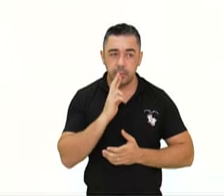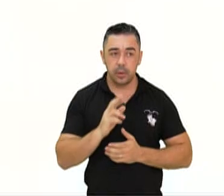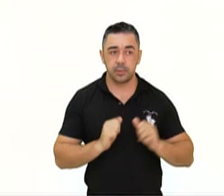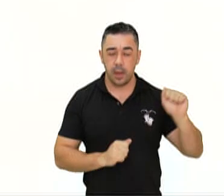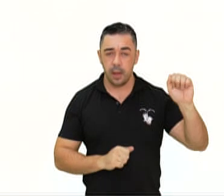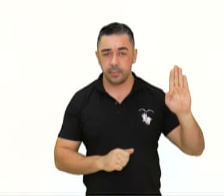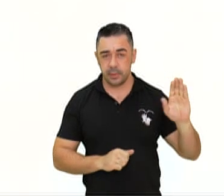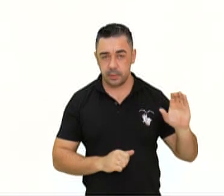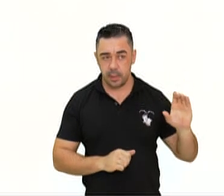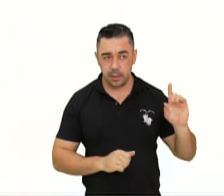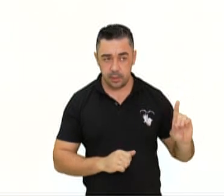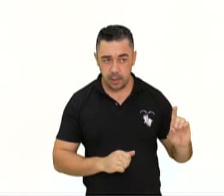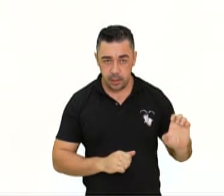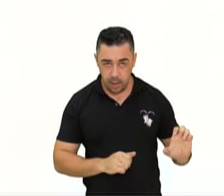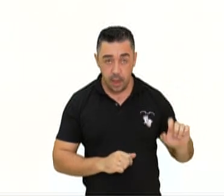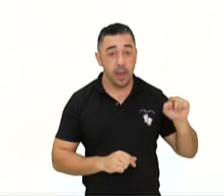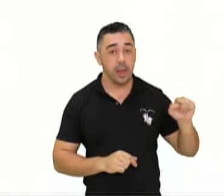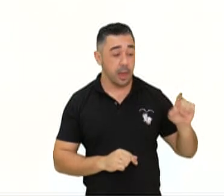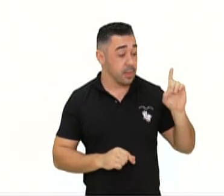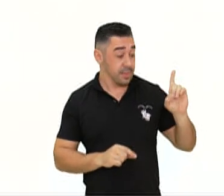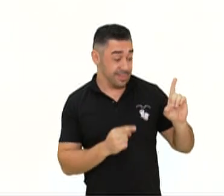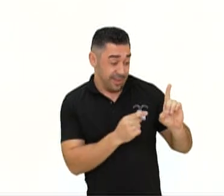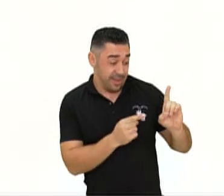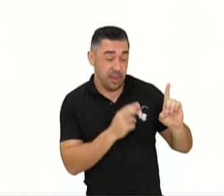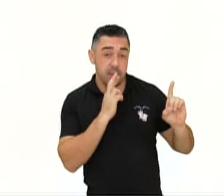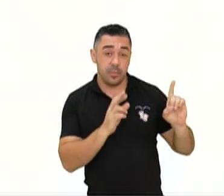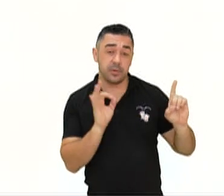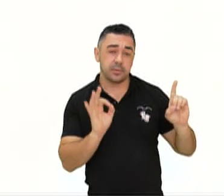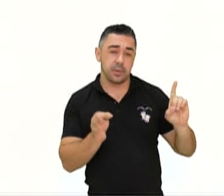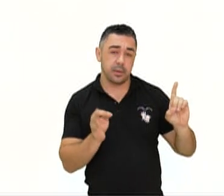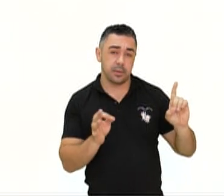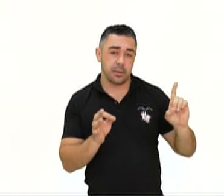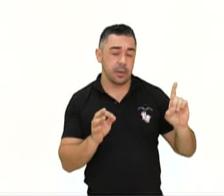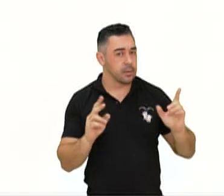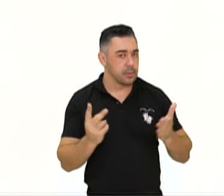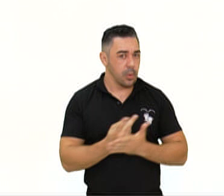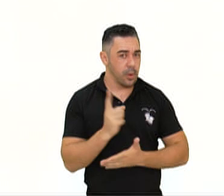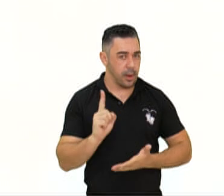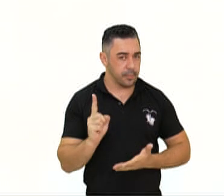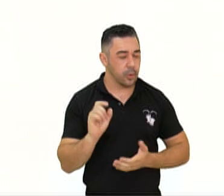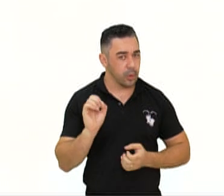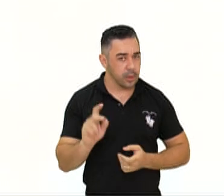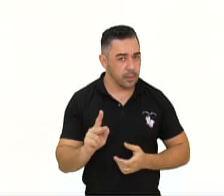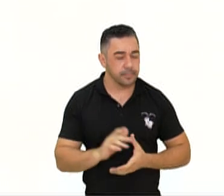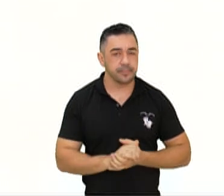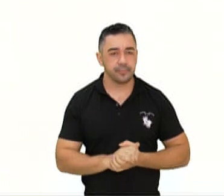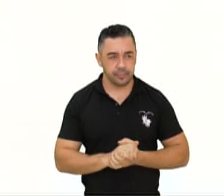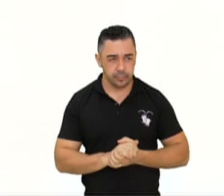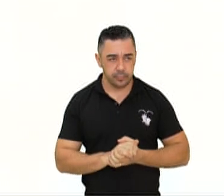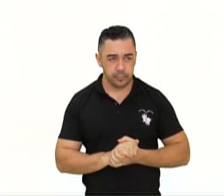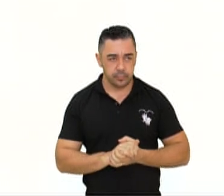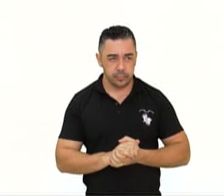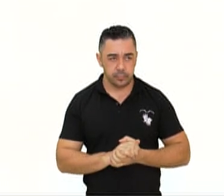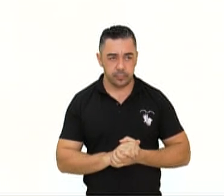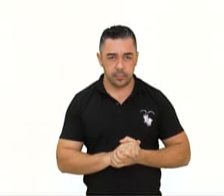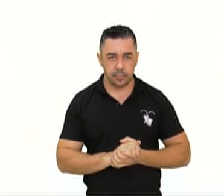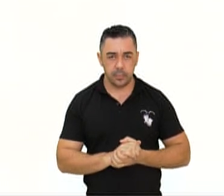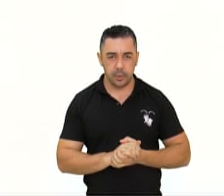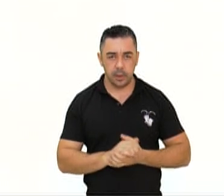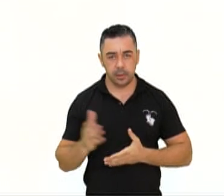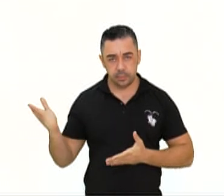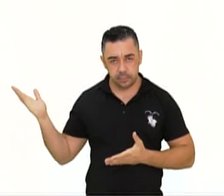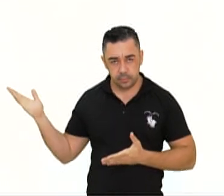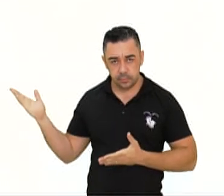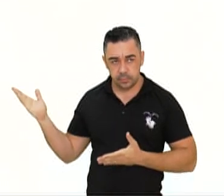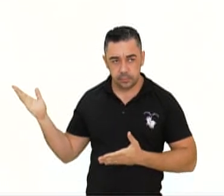alternativa, você vai marcar a alternativa D e não vai errar a questão, ok? Então, é isso